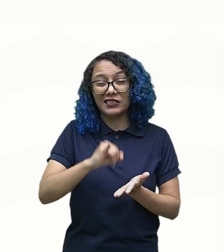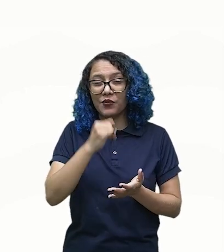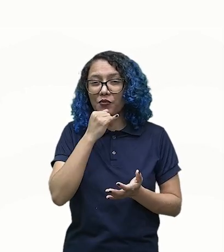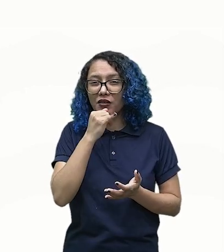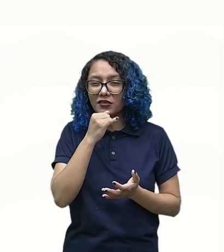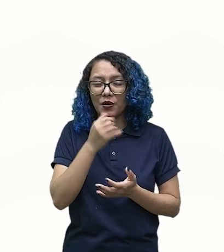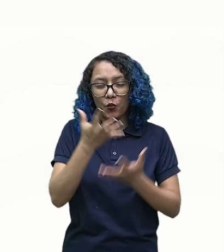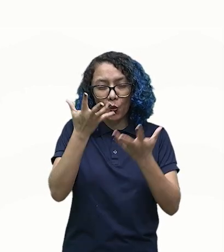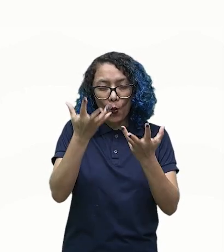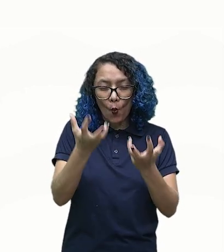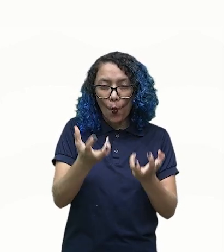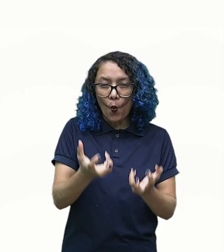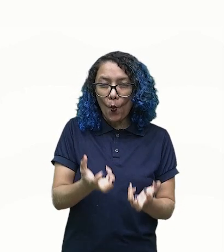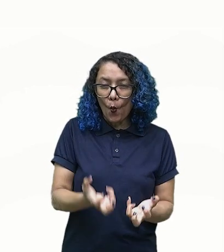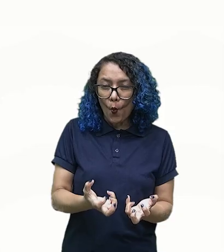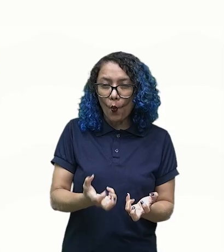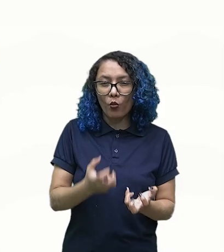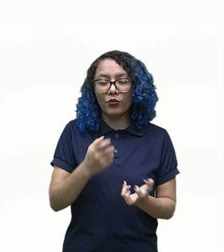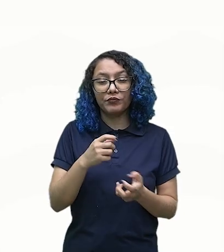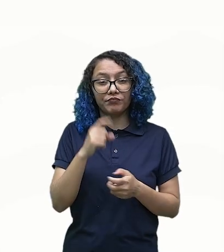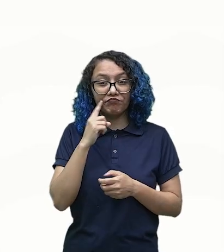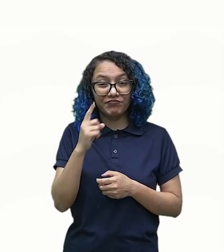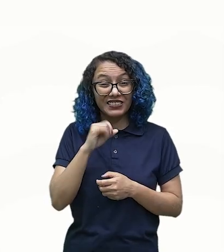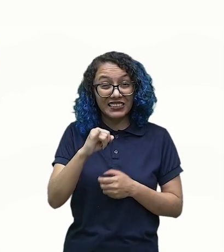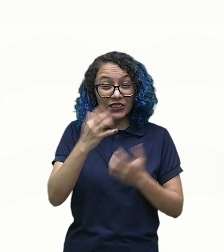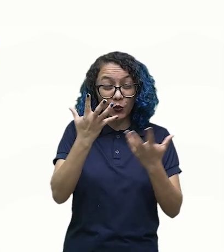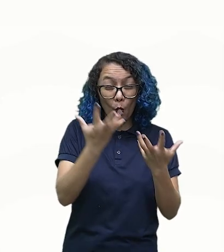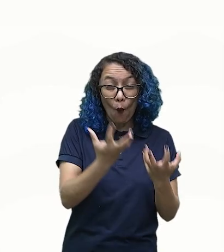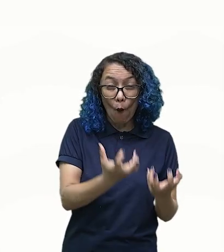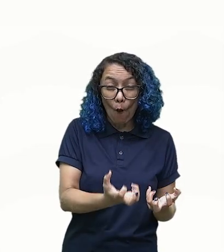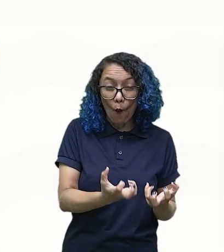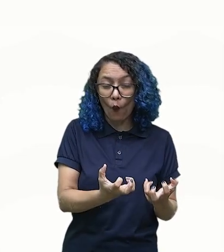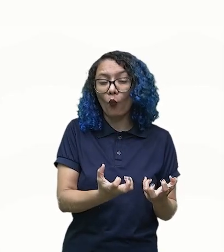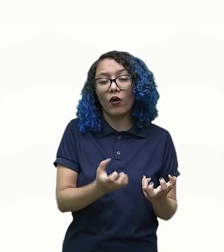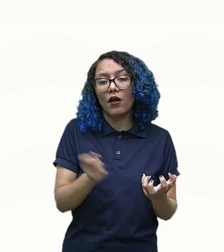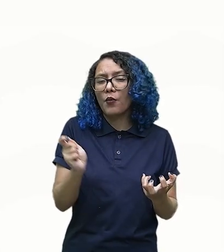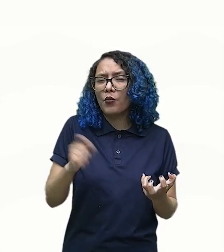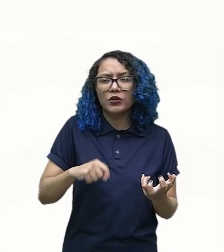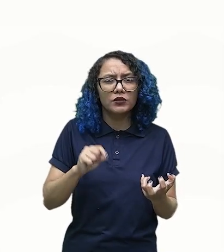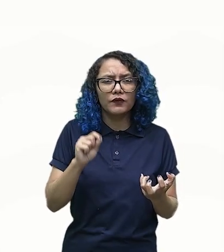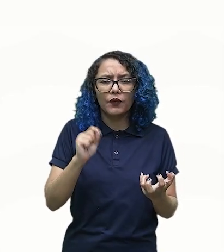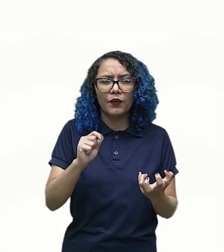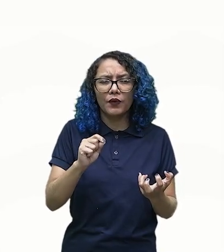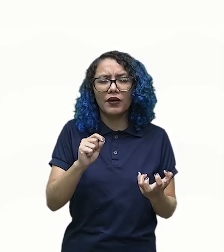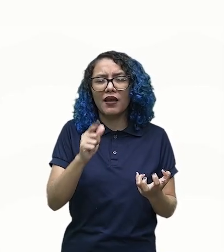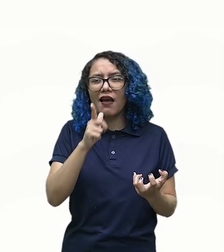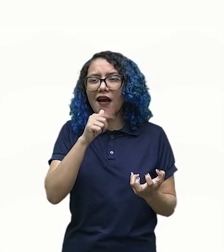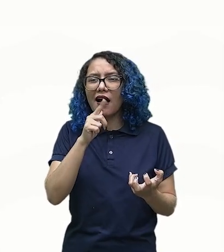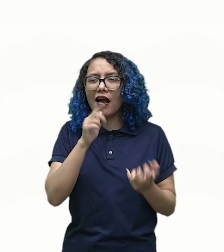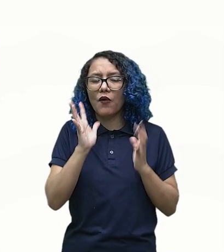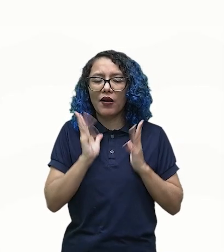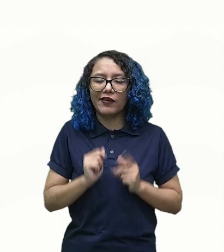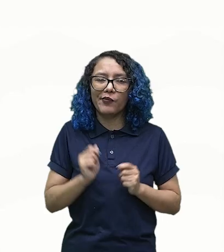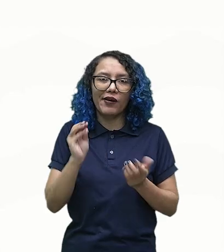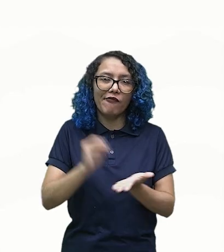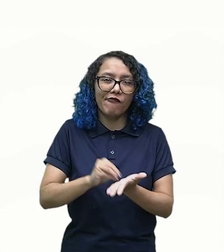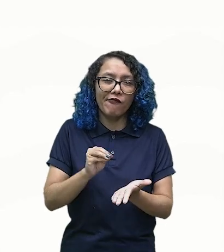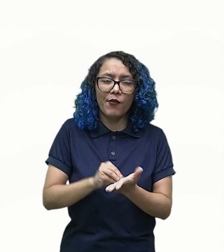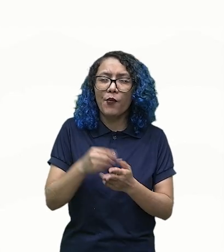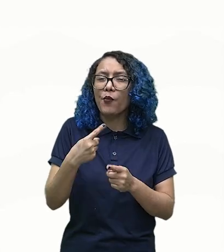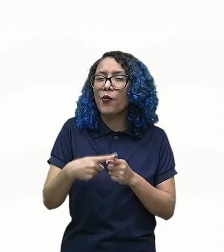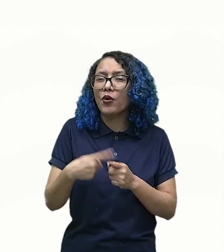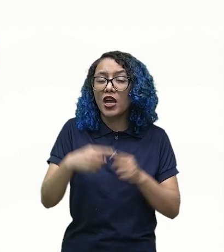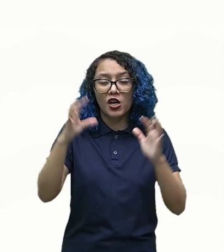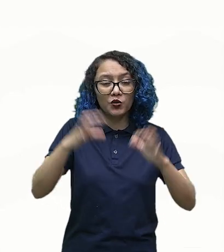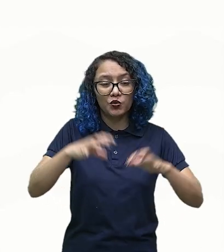secas severas, e vejam aqui associado, quando ocorrem essas secas, pode levar a uma falta de água potável, porque fica